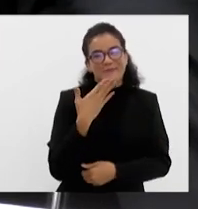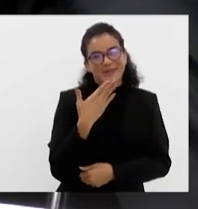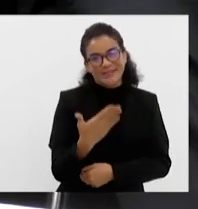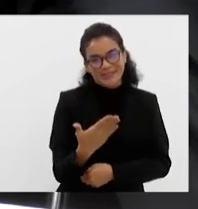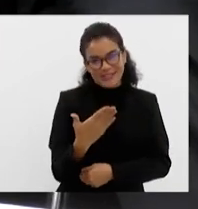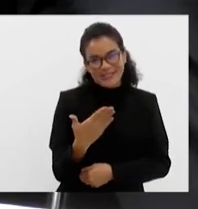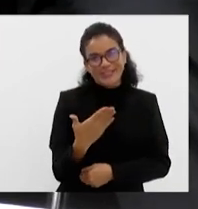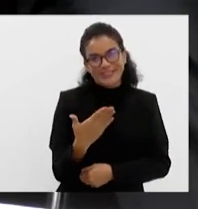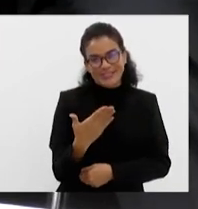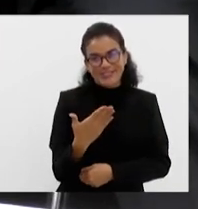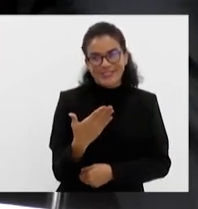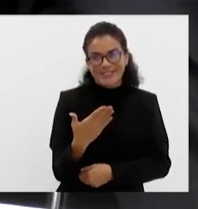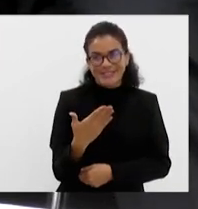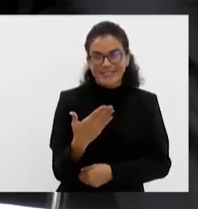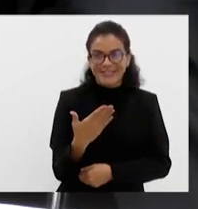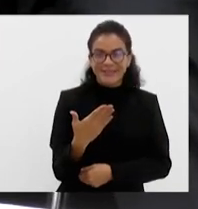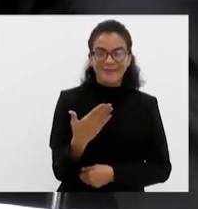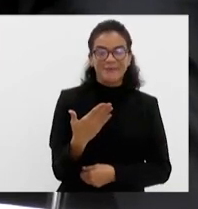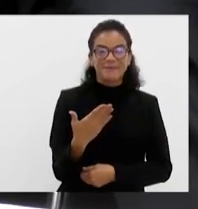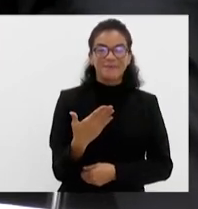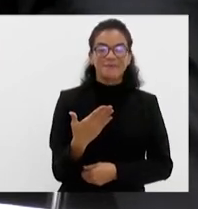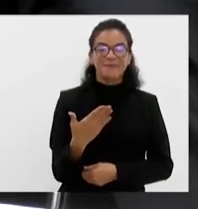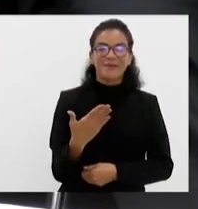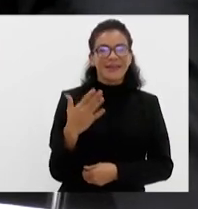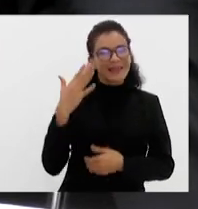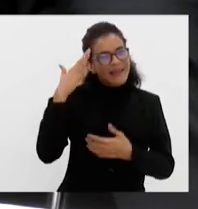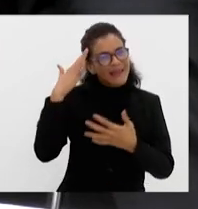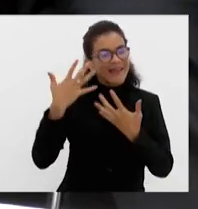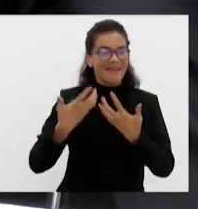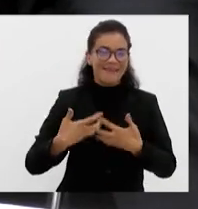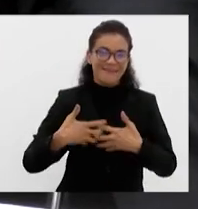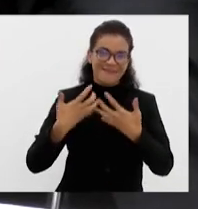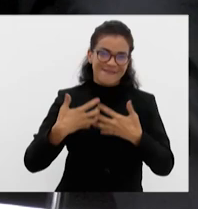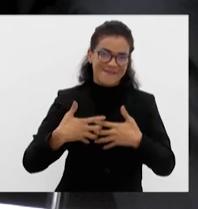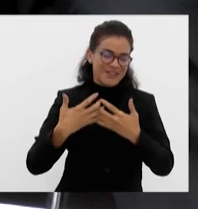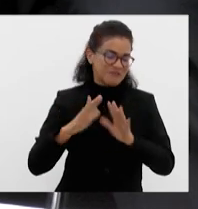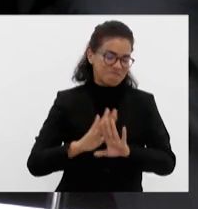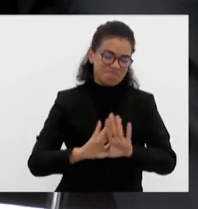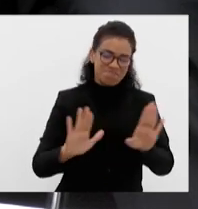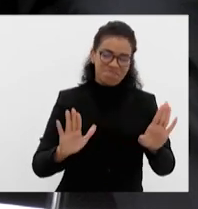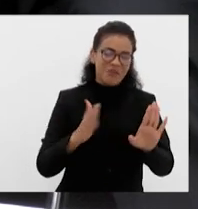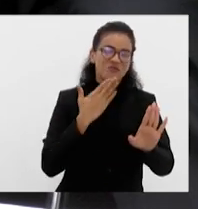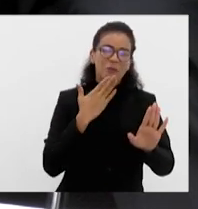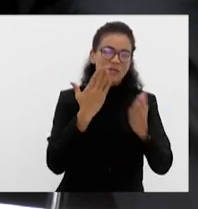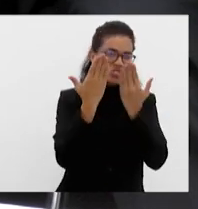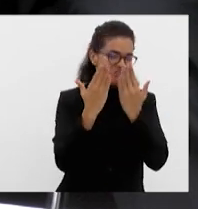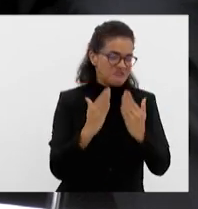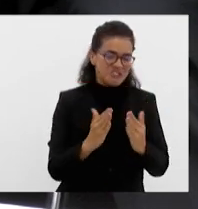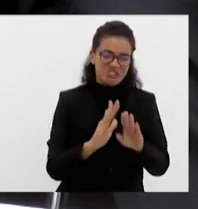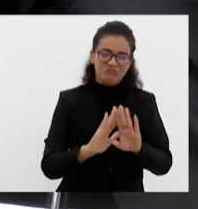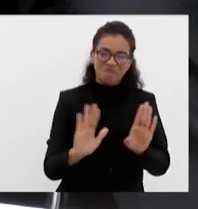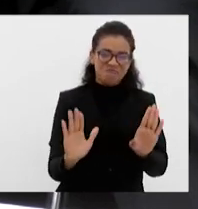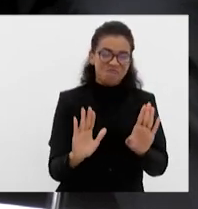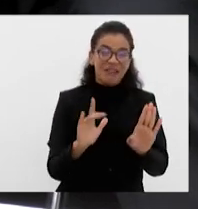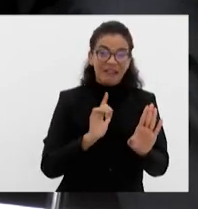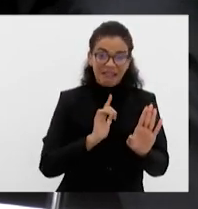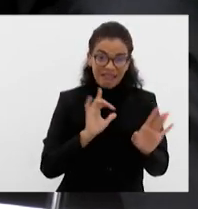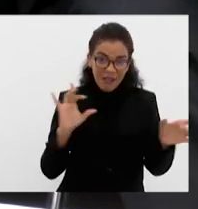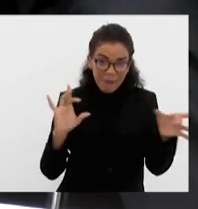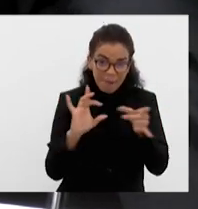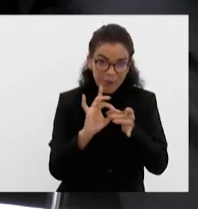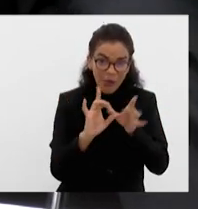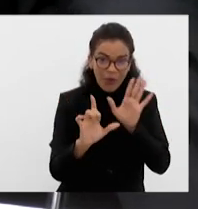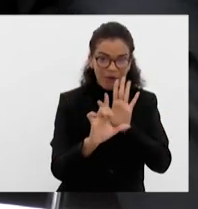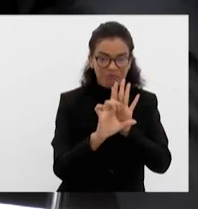senhor como autor, que fizesse uma reflexão sobre isso. Só isso, não estou pedindo vista, não, porque se tem legalidade de